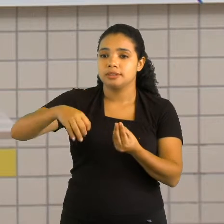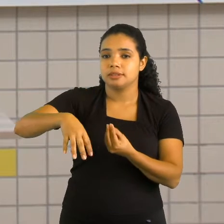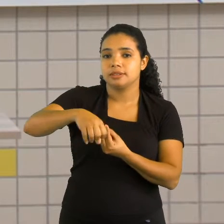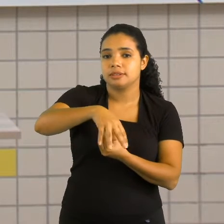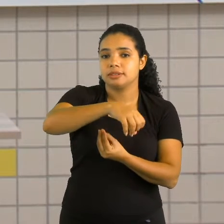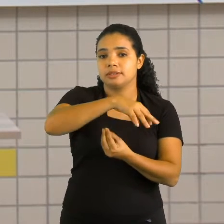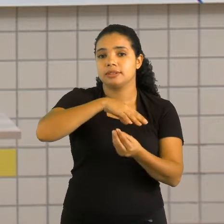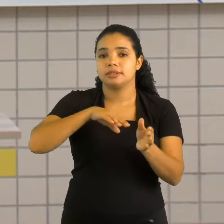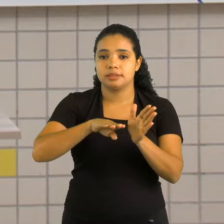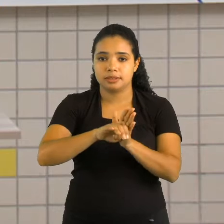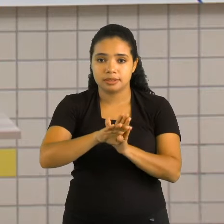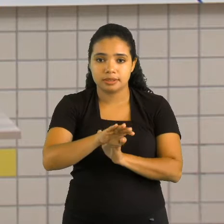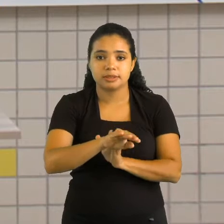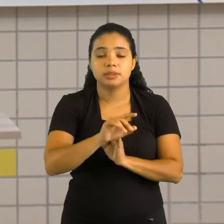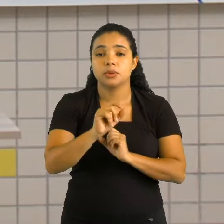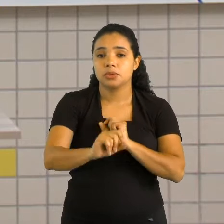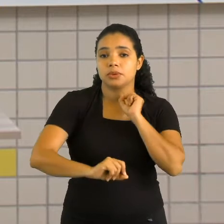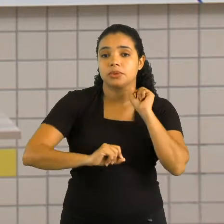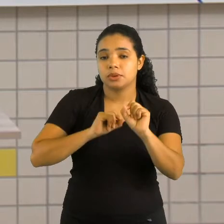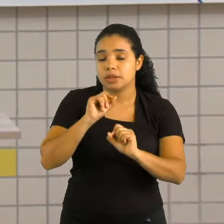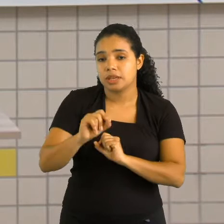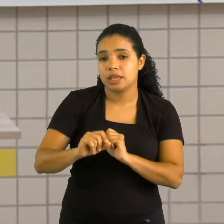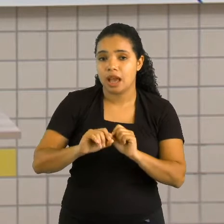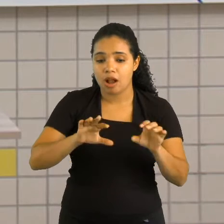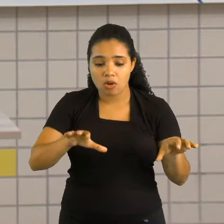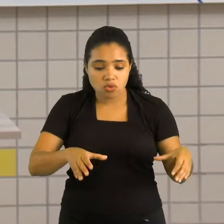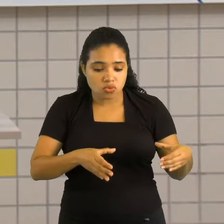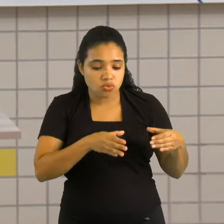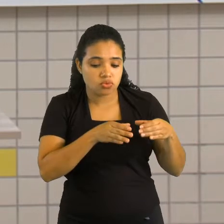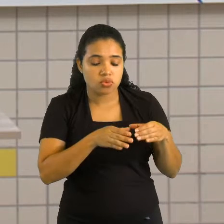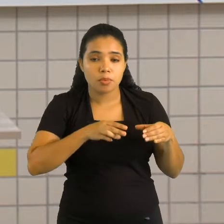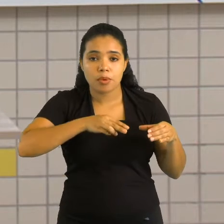micro-organismo, quem se lembra? O que são micro-organismos?